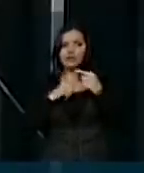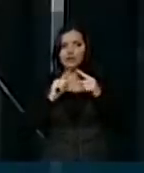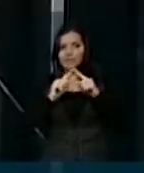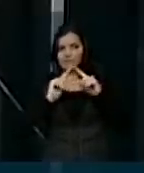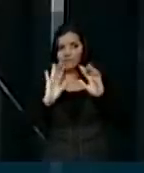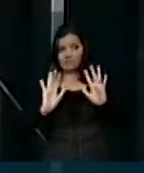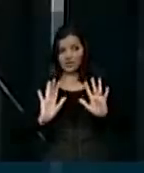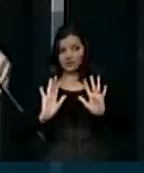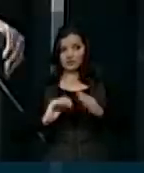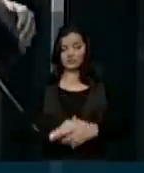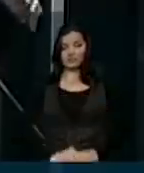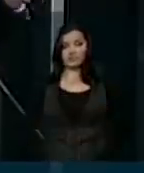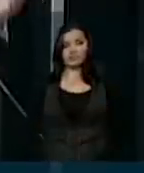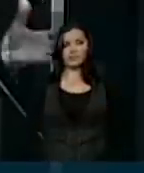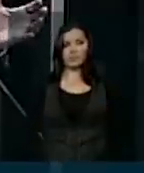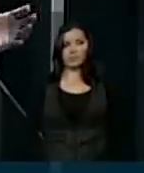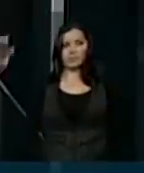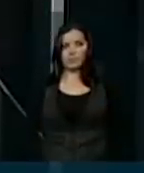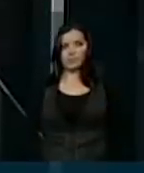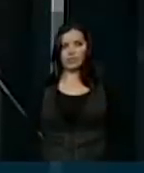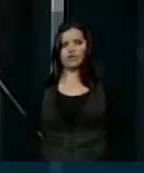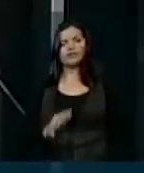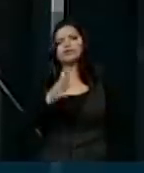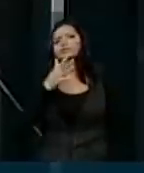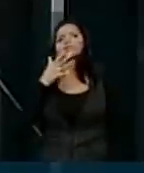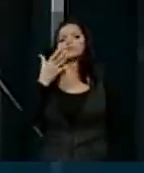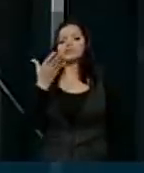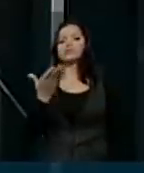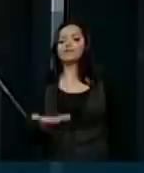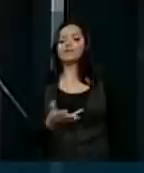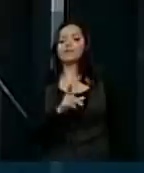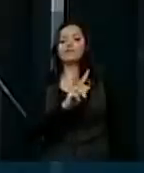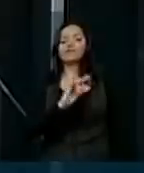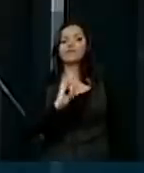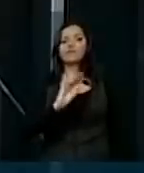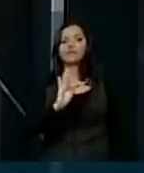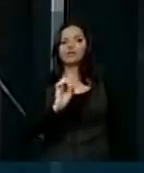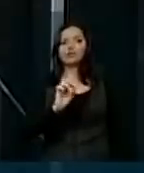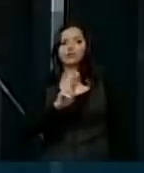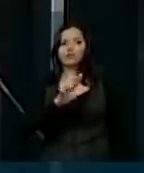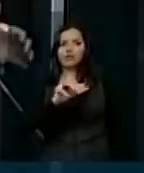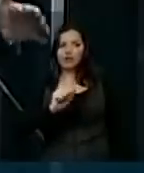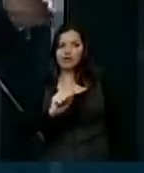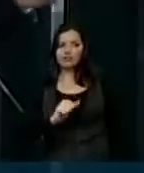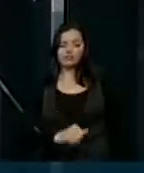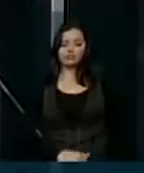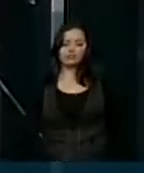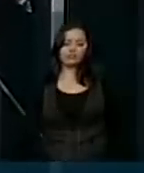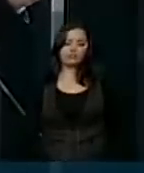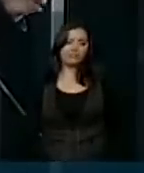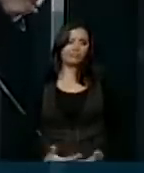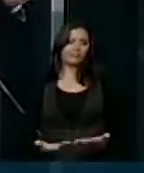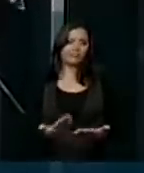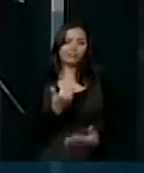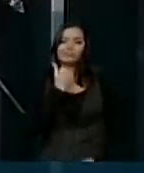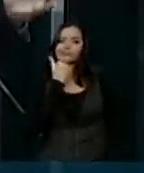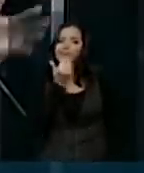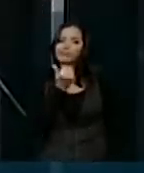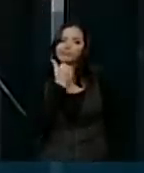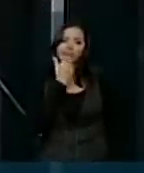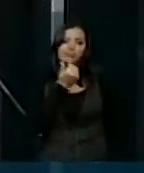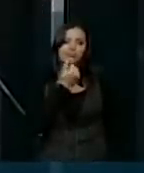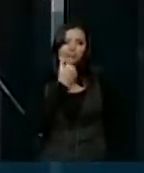Mas este eloquente discurso chamado Vitória não foi suficiente